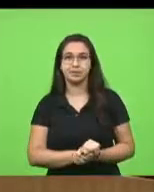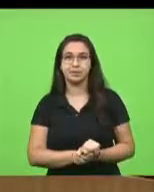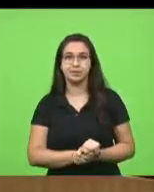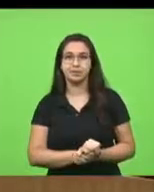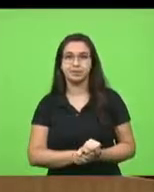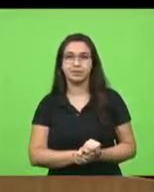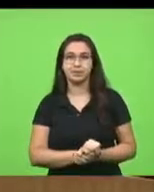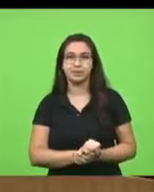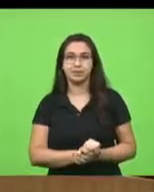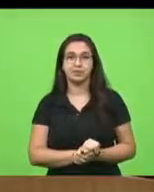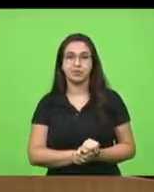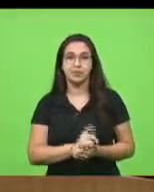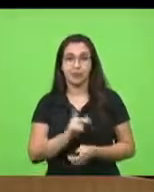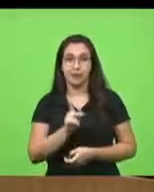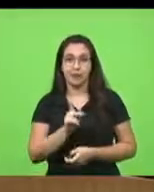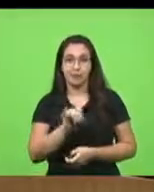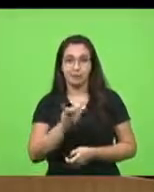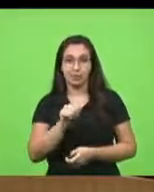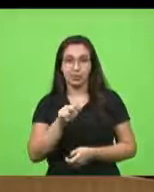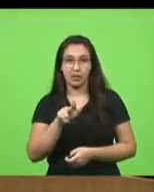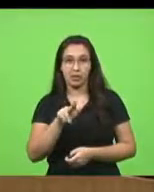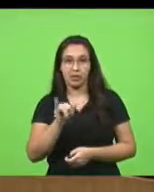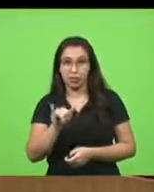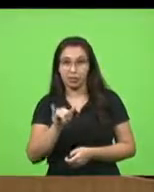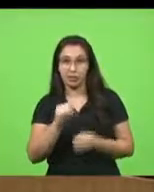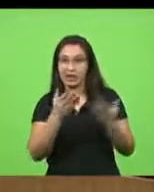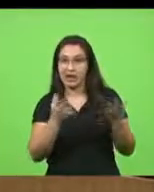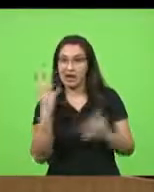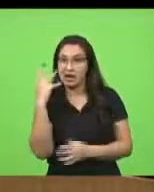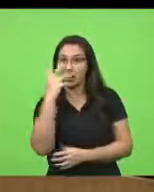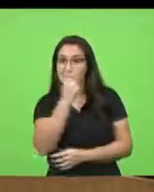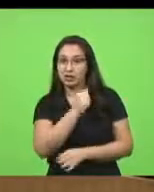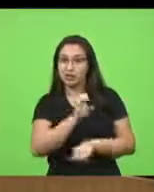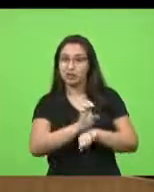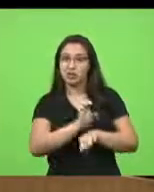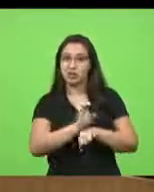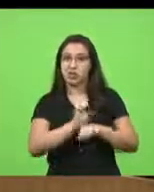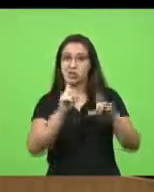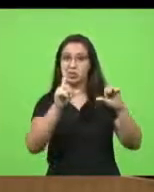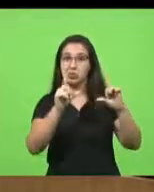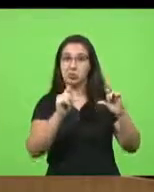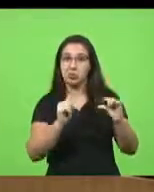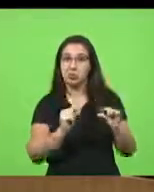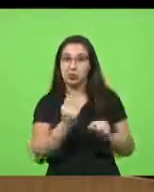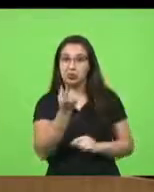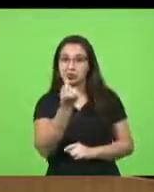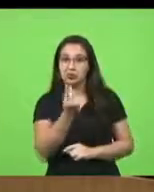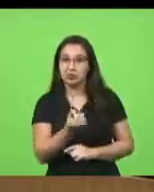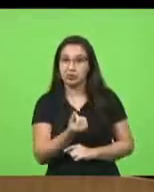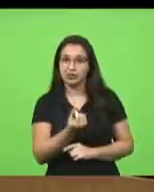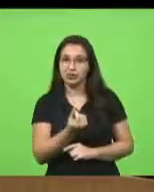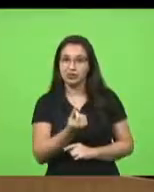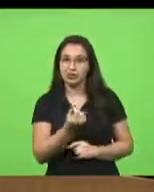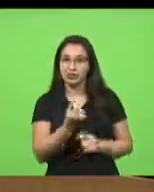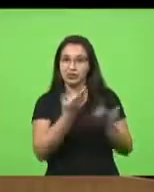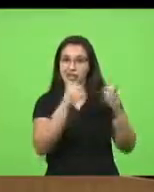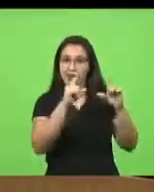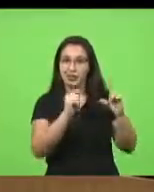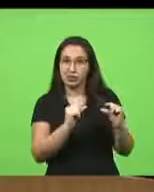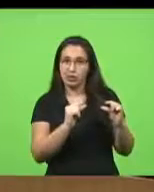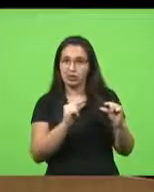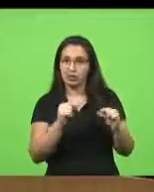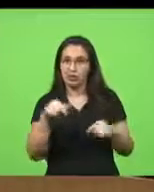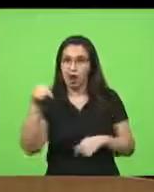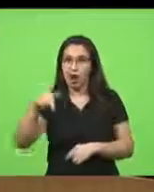Estado do Piauí, inclusive, belíssimo estado, mas com menos recurso financeiro que Santa Catarina. Nós, com o